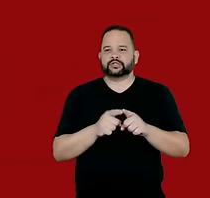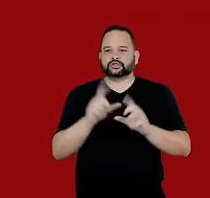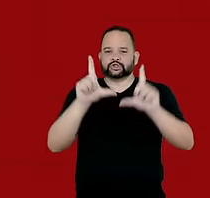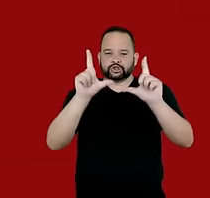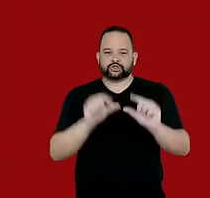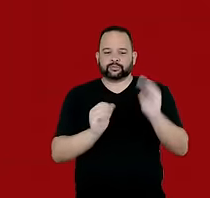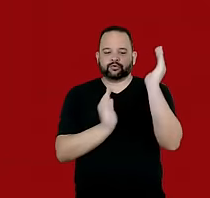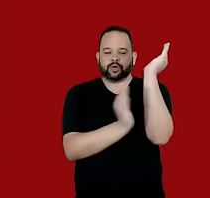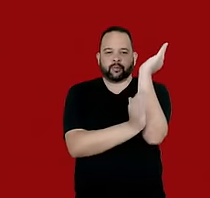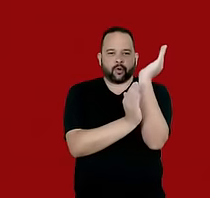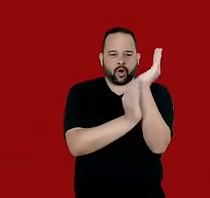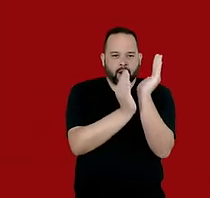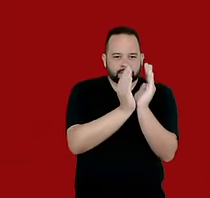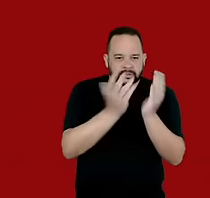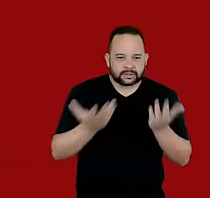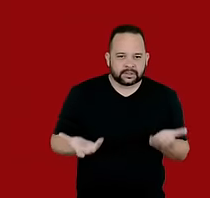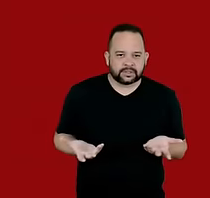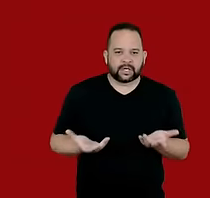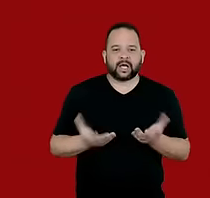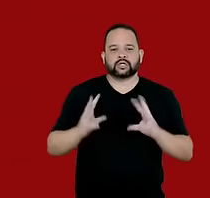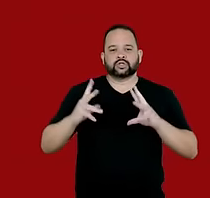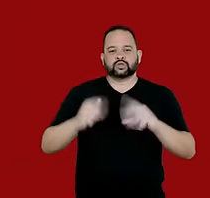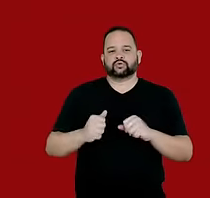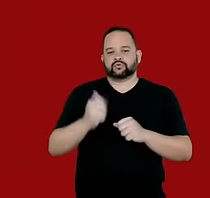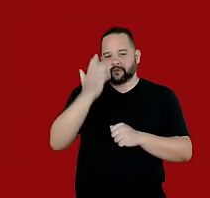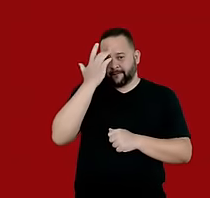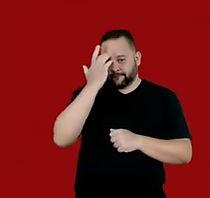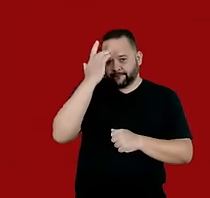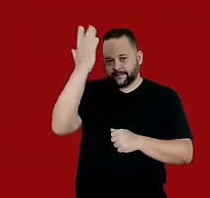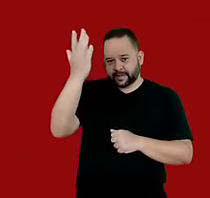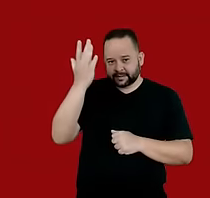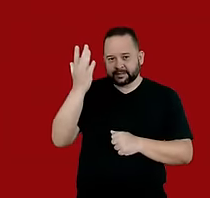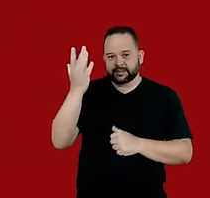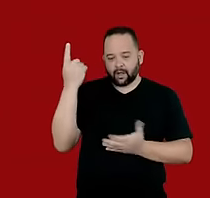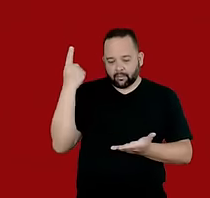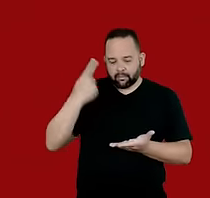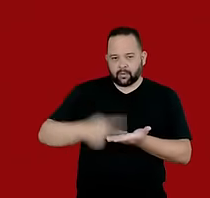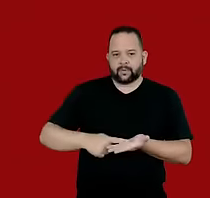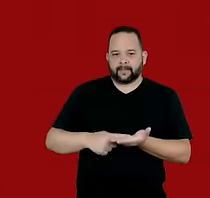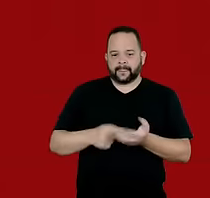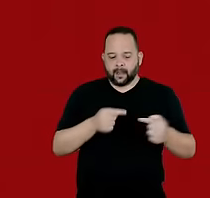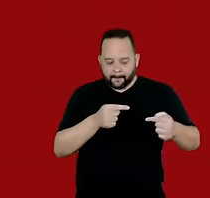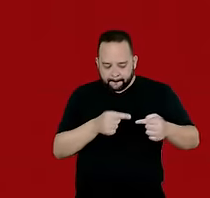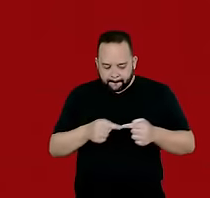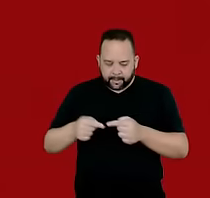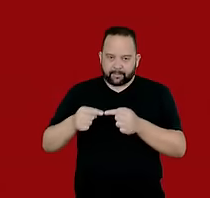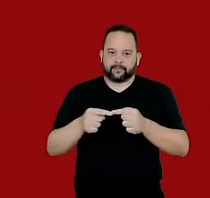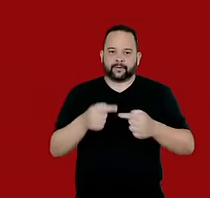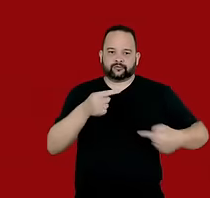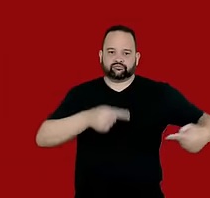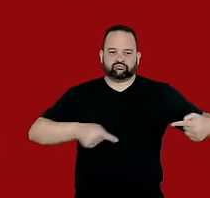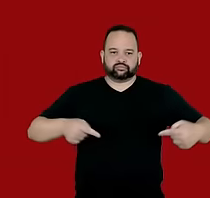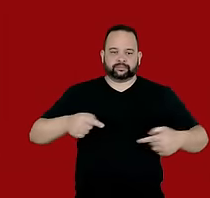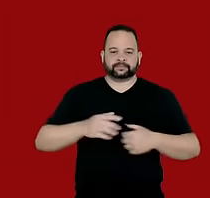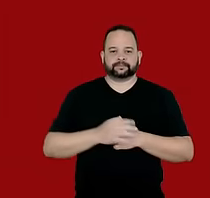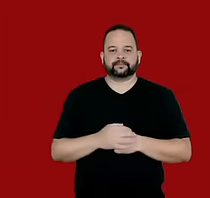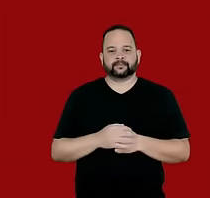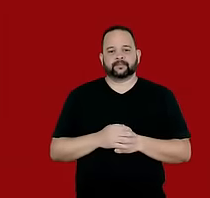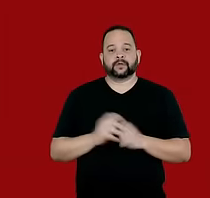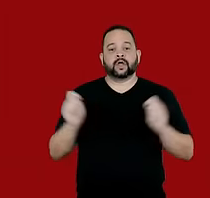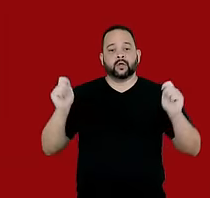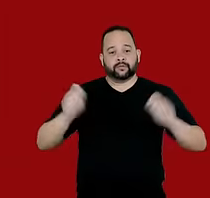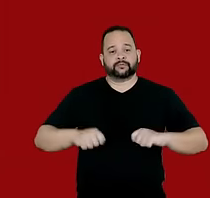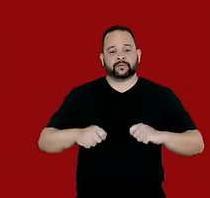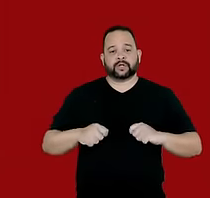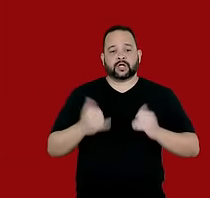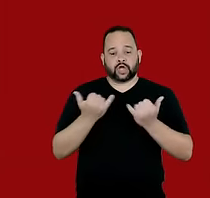tudo isso acho que facilita né E vai nesse sentido né de alinhar alinhar essa política potencial de energia Verde acho que a gente